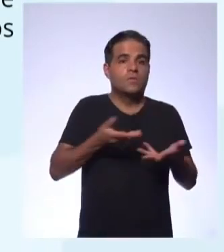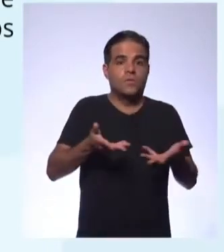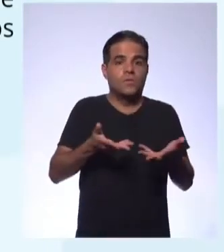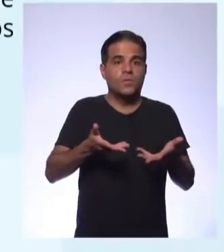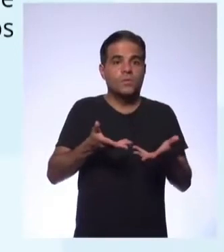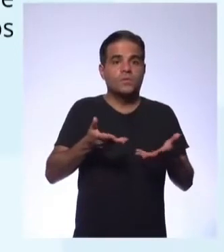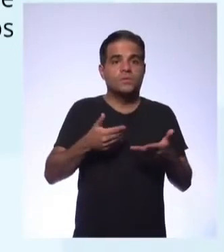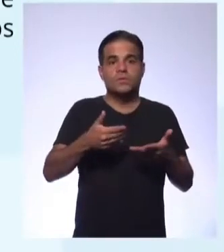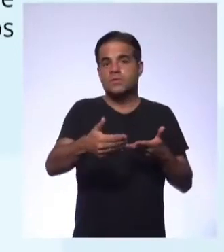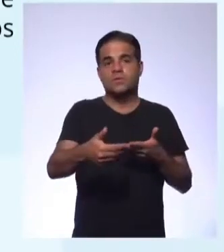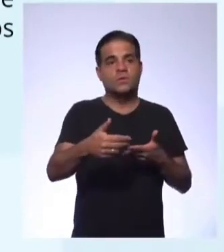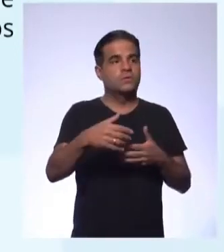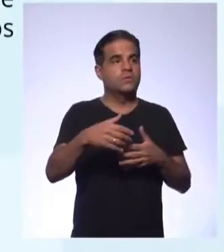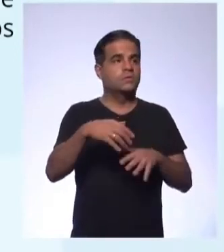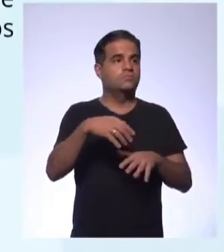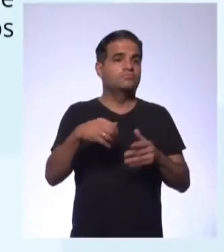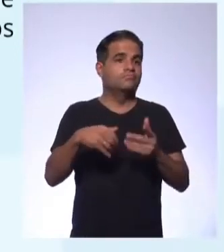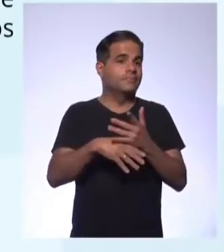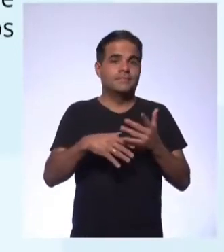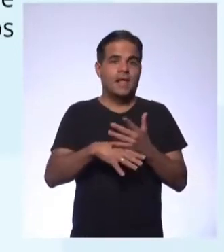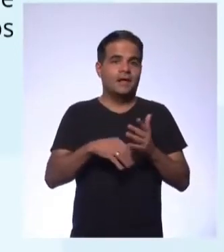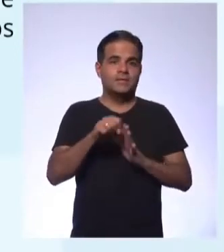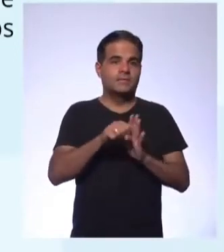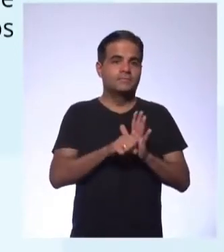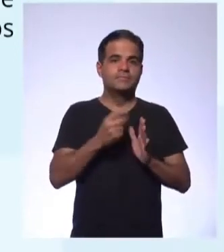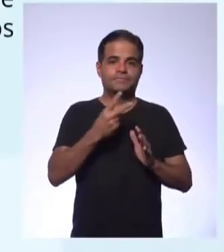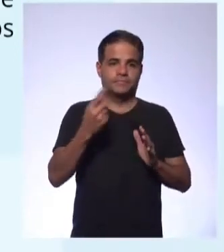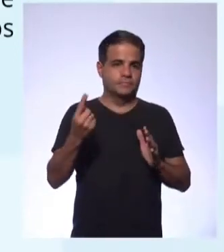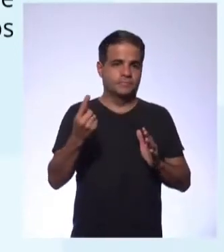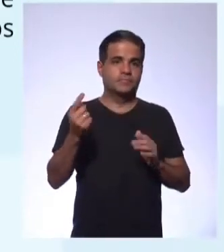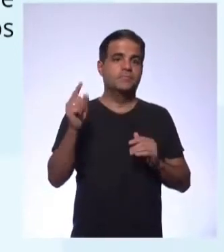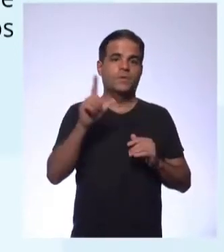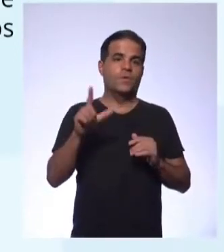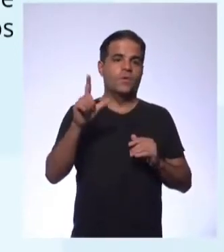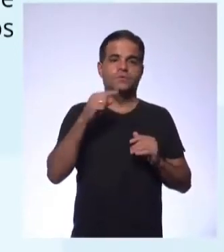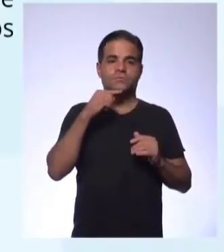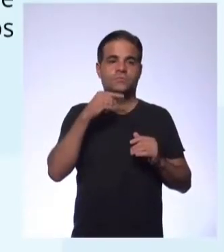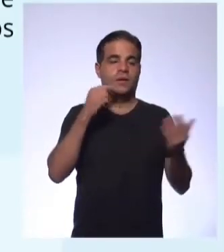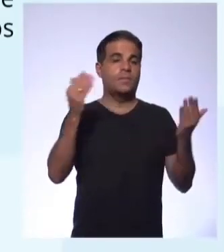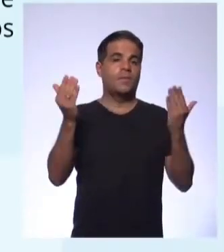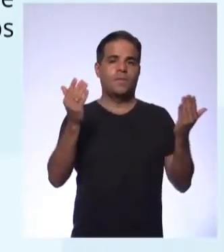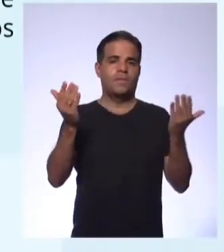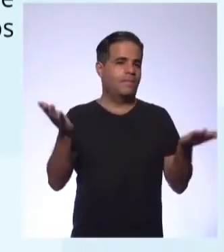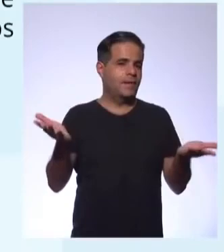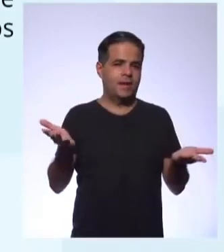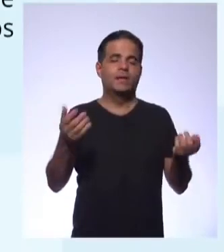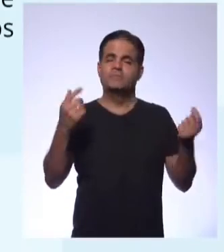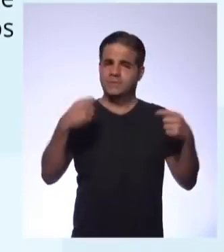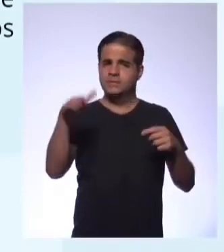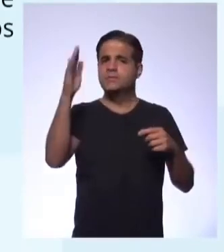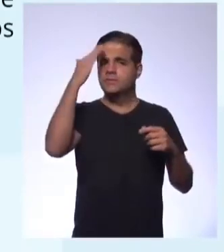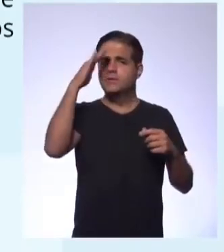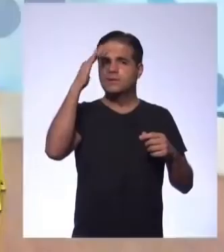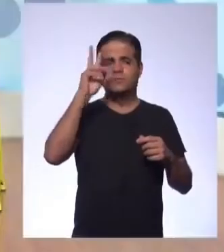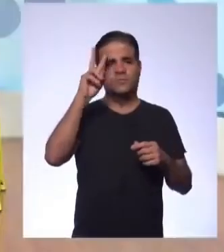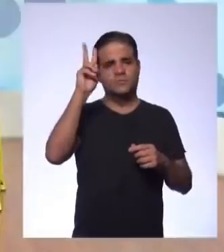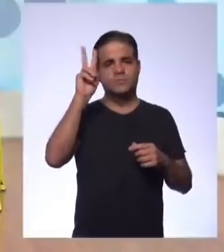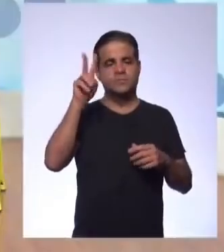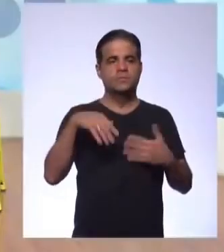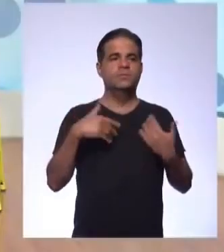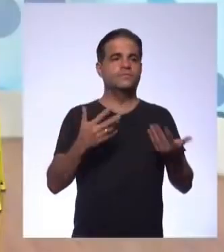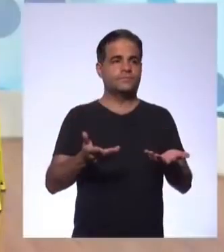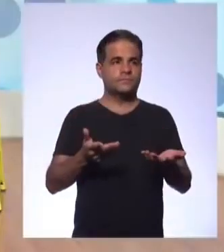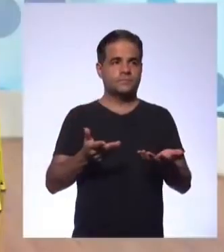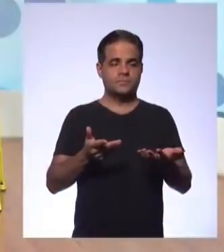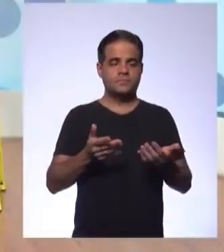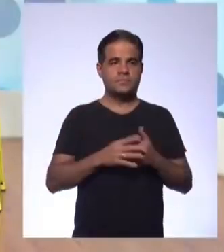do século XXI. É o óbvio, mas é importantíssimo para que nós possamos compreender uma história. Tá bom?